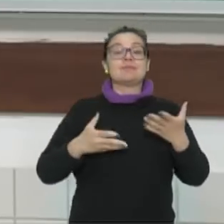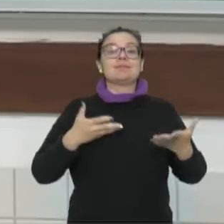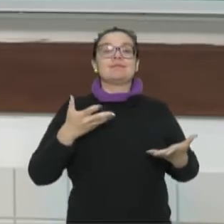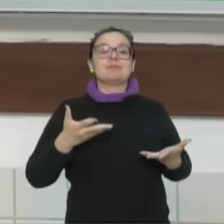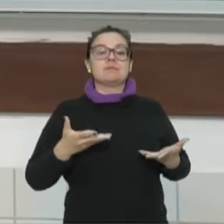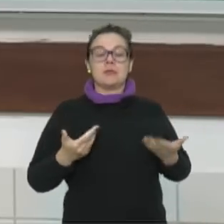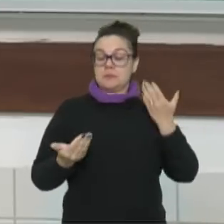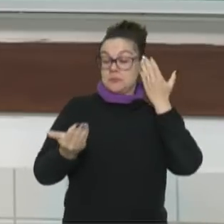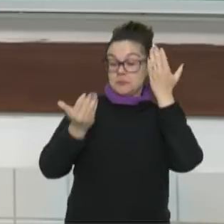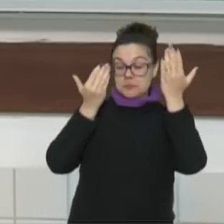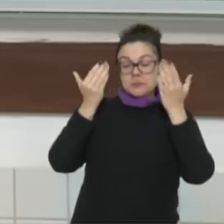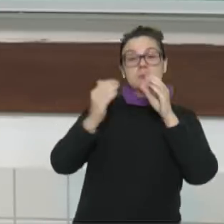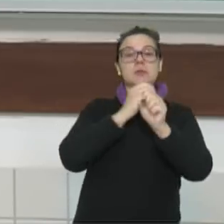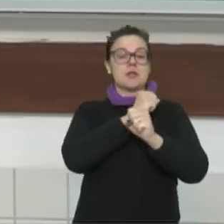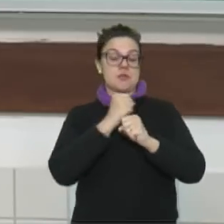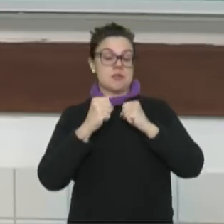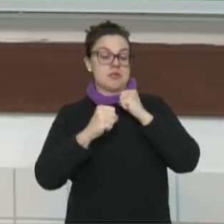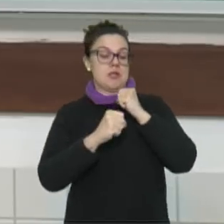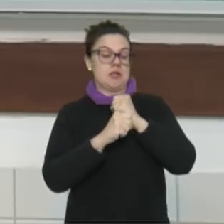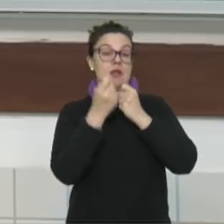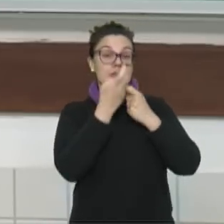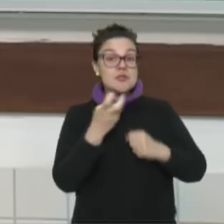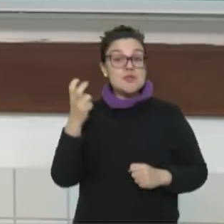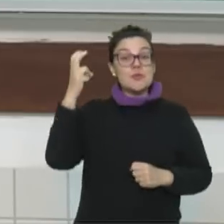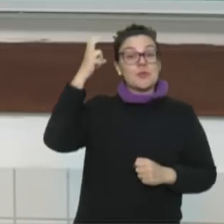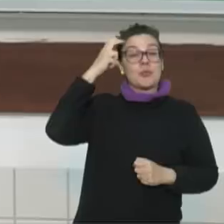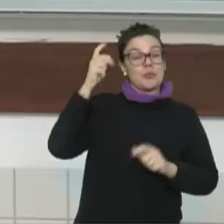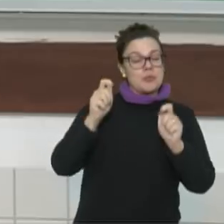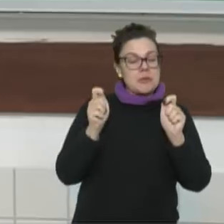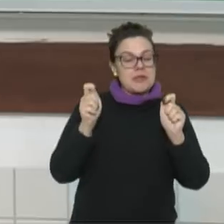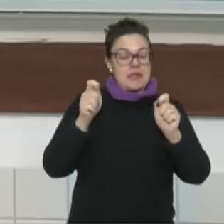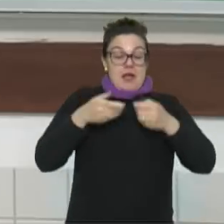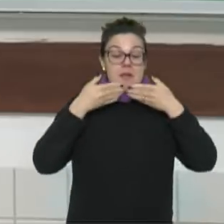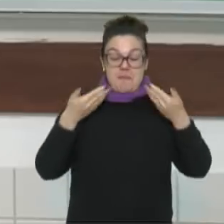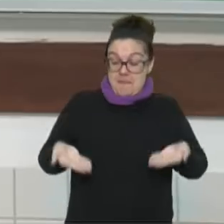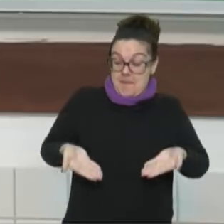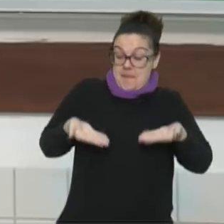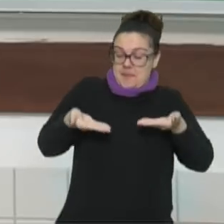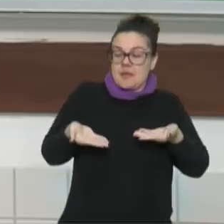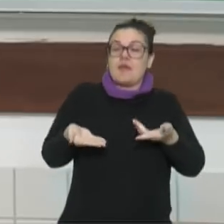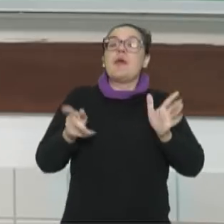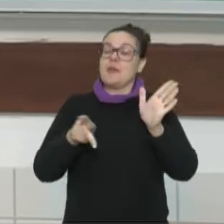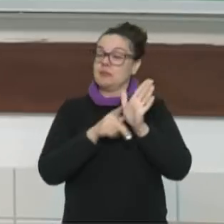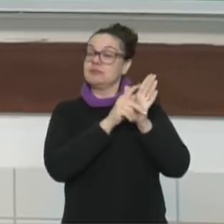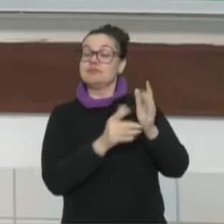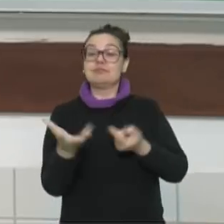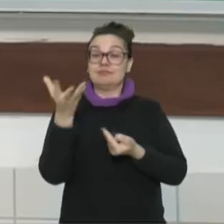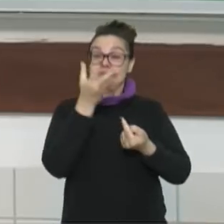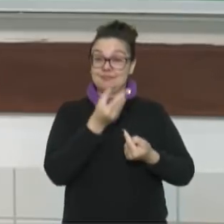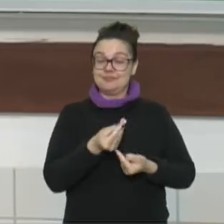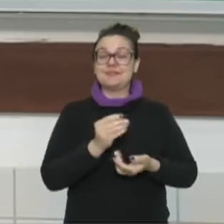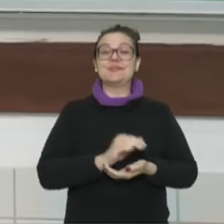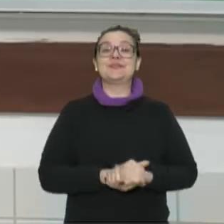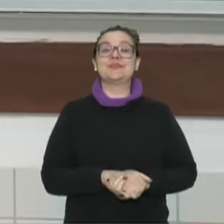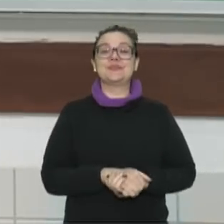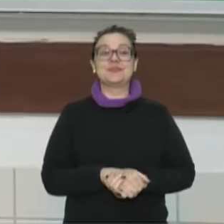mais analítico da nossa sociedade, da nossa cultura, né? O que podemos melhorar, né? Através da arte.